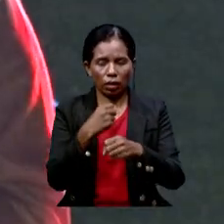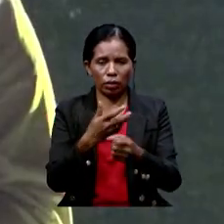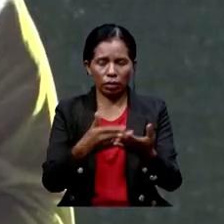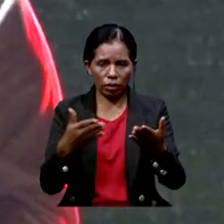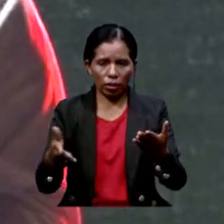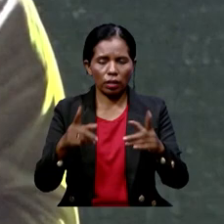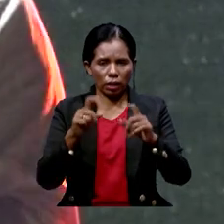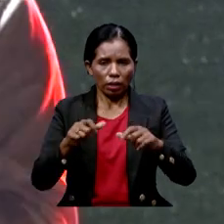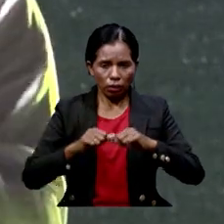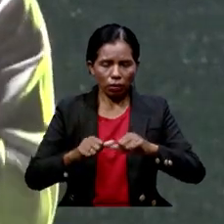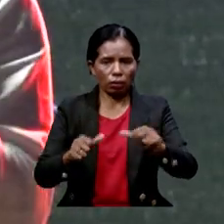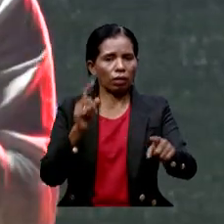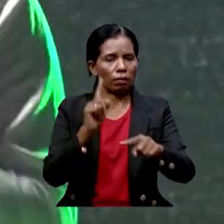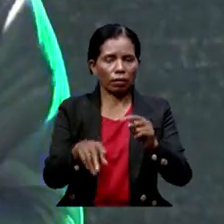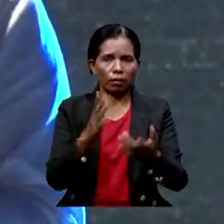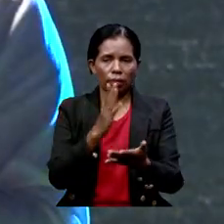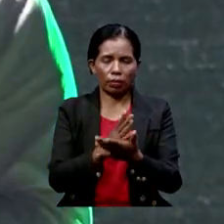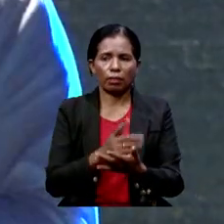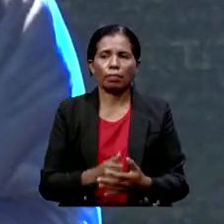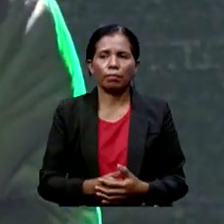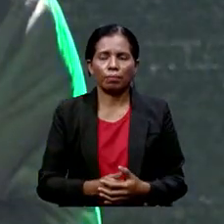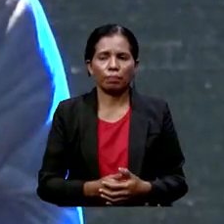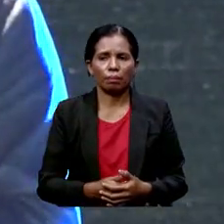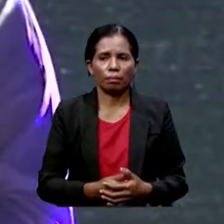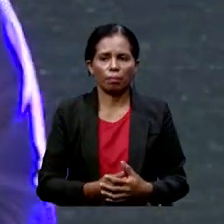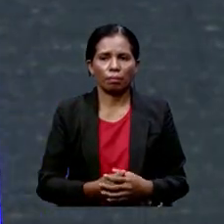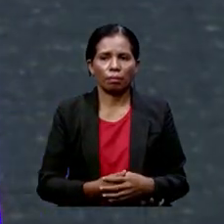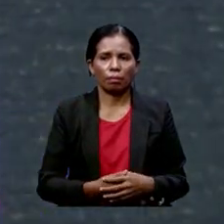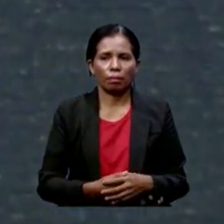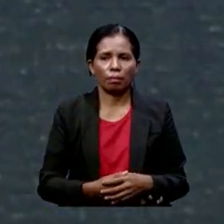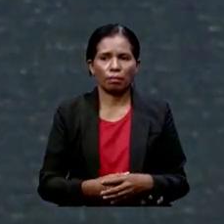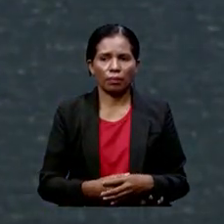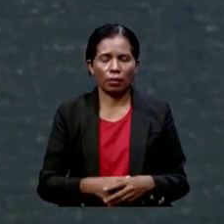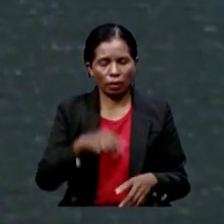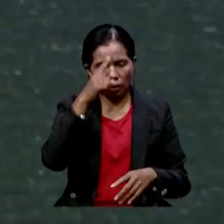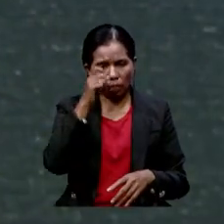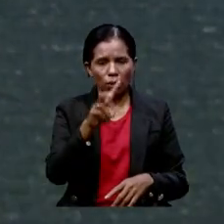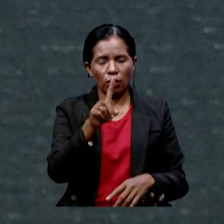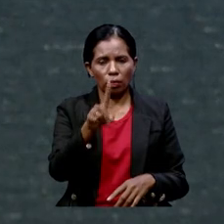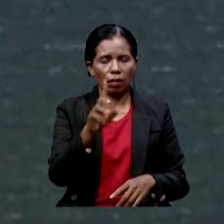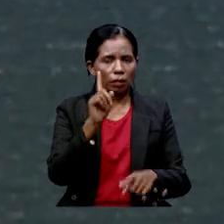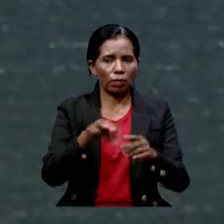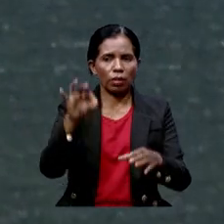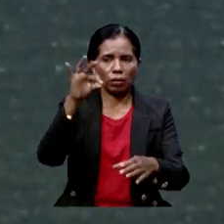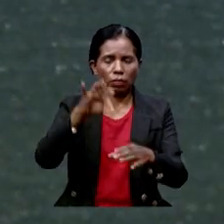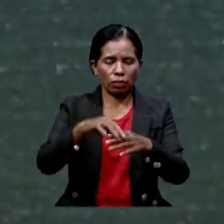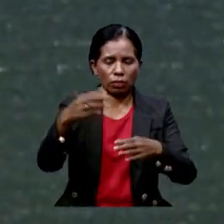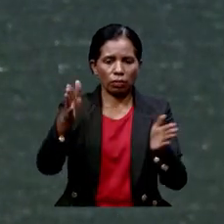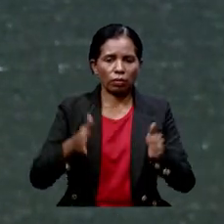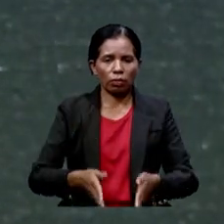continuidade. Katolu, katres. Tamba ola bele kuda tomate cantadeiro